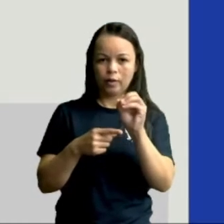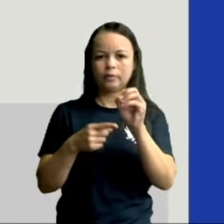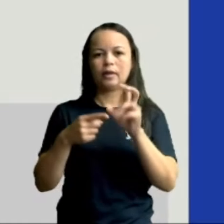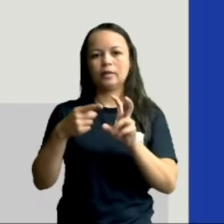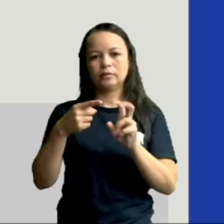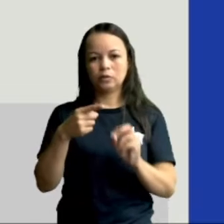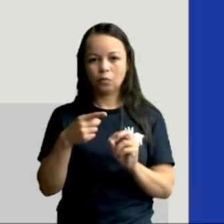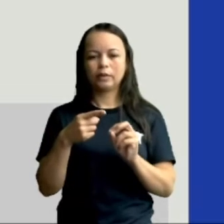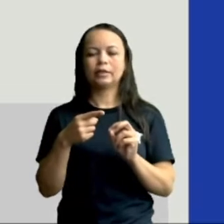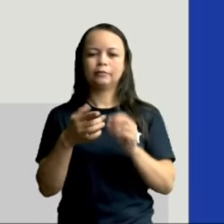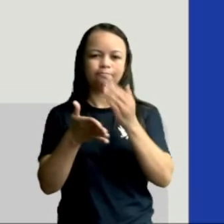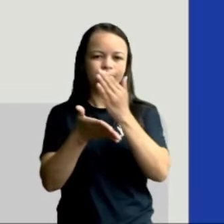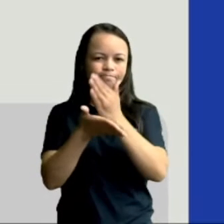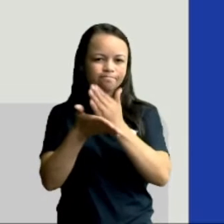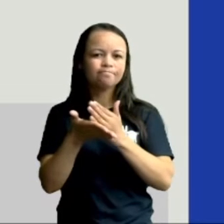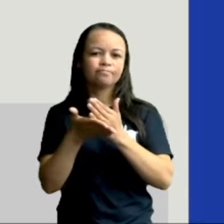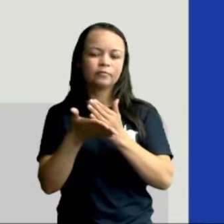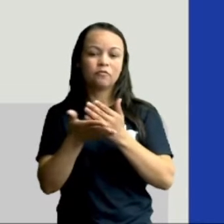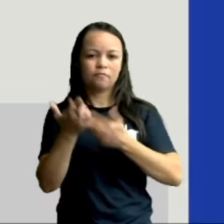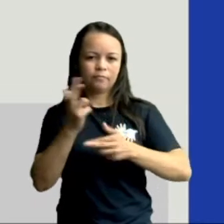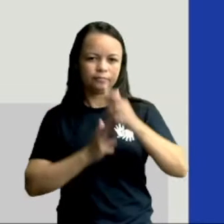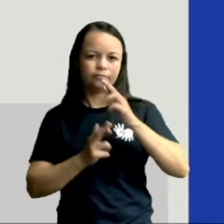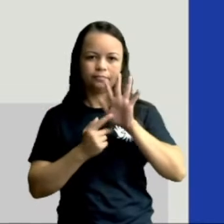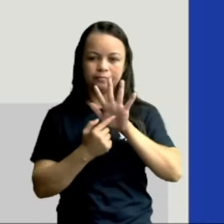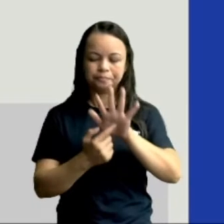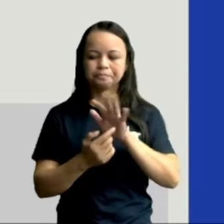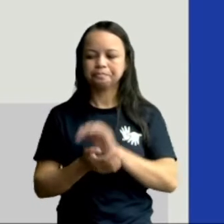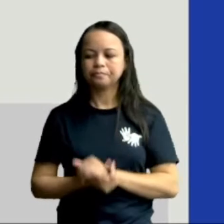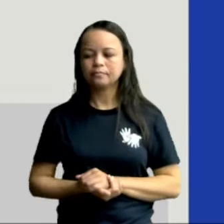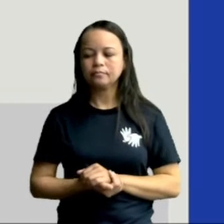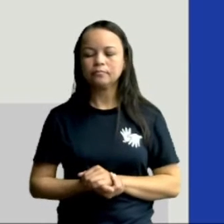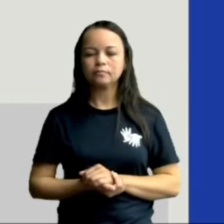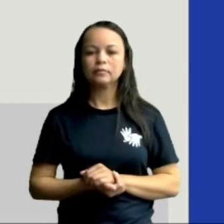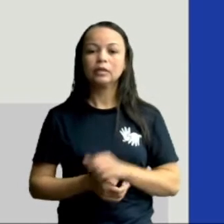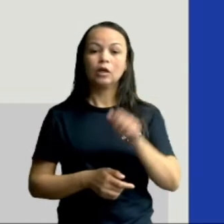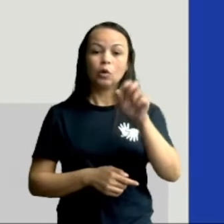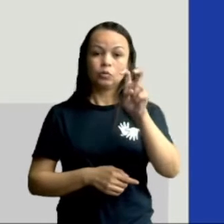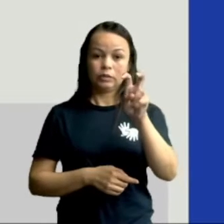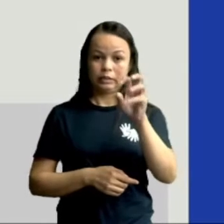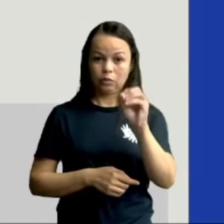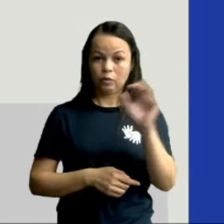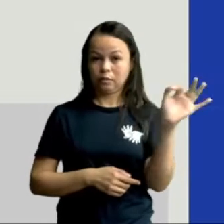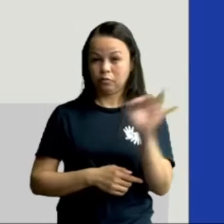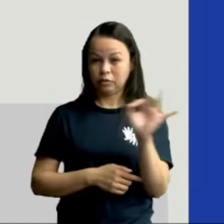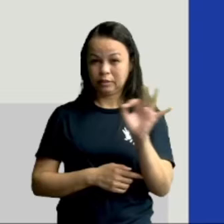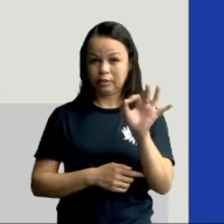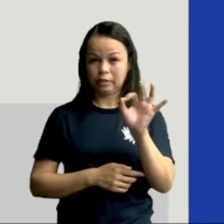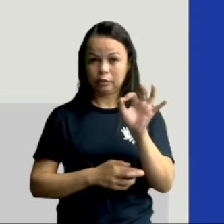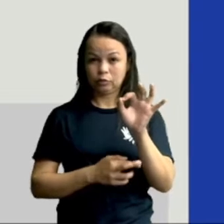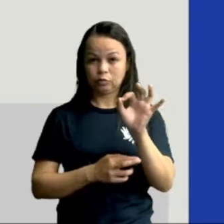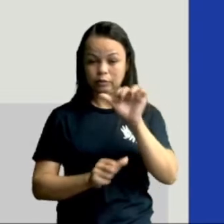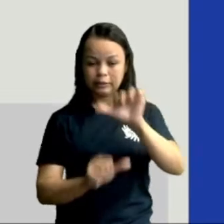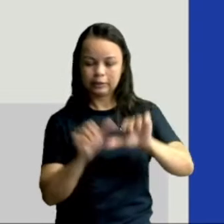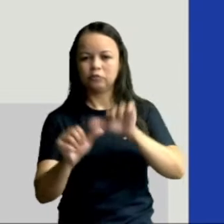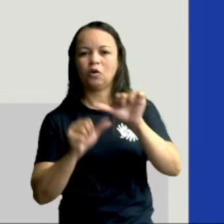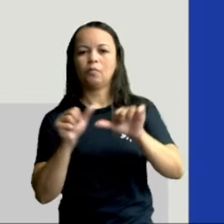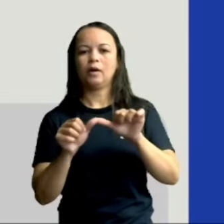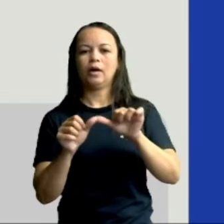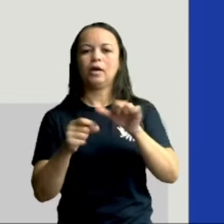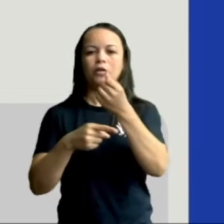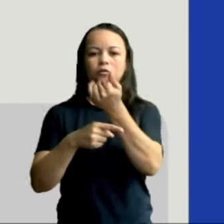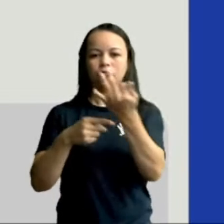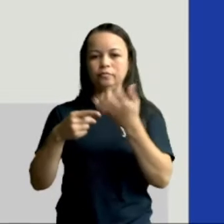Então, eu vou ter a metade. Então, vamos ver essa relação aí. O 50%, transformando ele numa fração, que